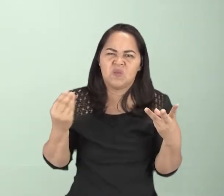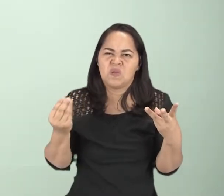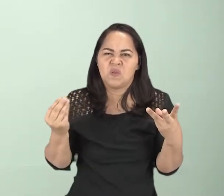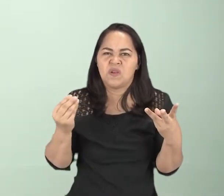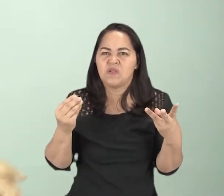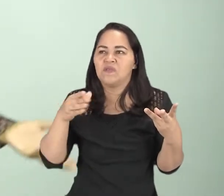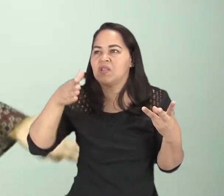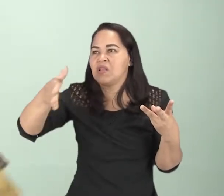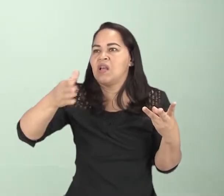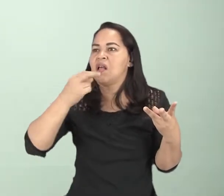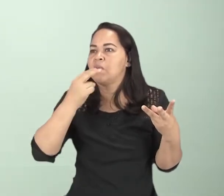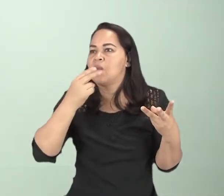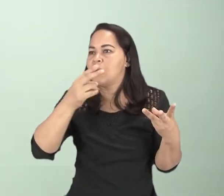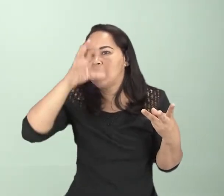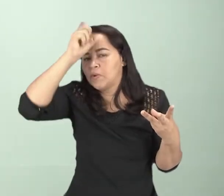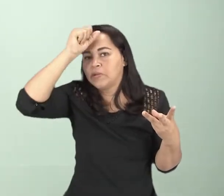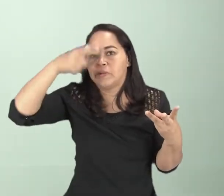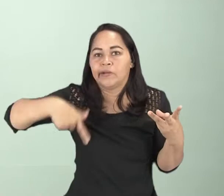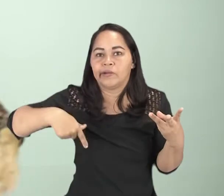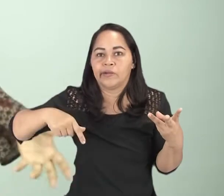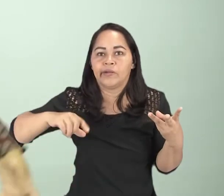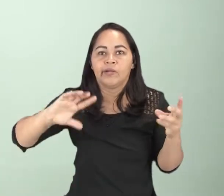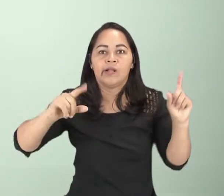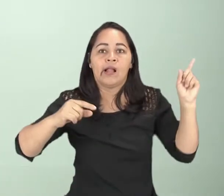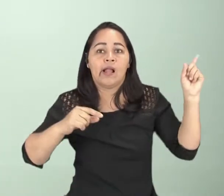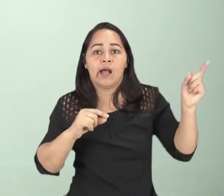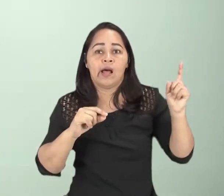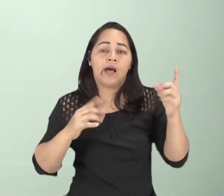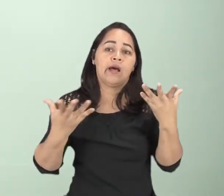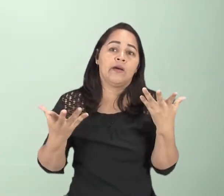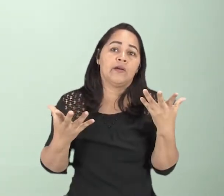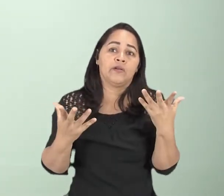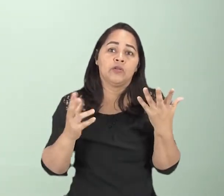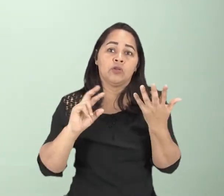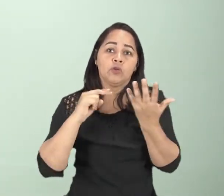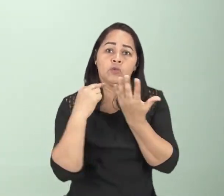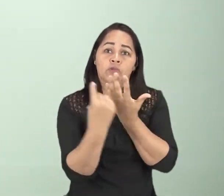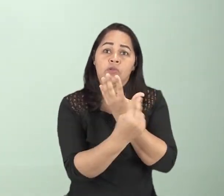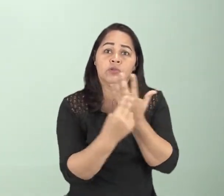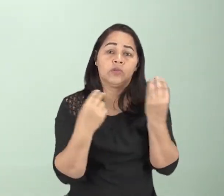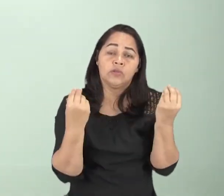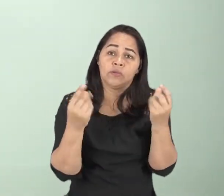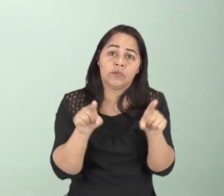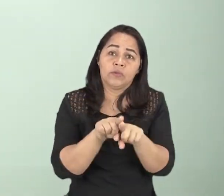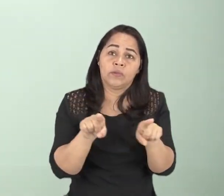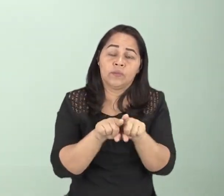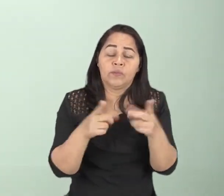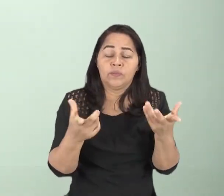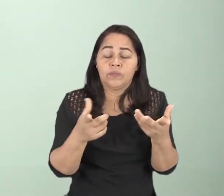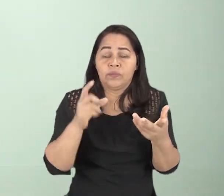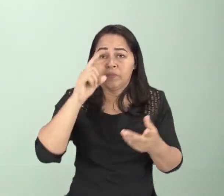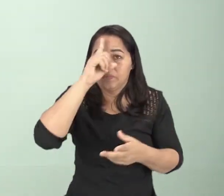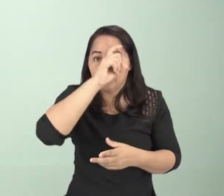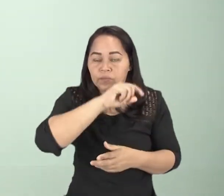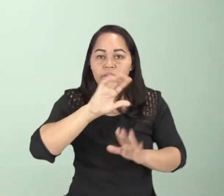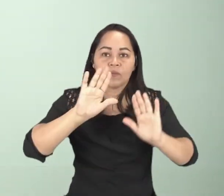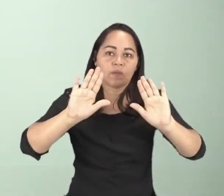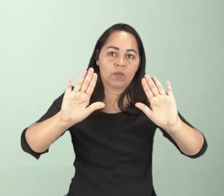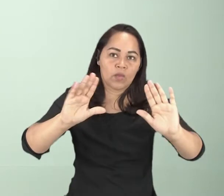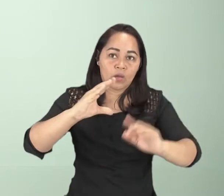pandemia como é que eu vou sair de casa para aprender um idioma? O céu está fechado e tal. Não, gente, não é assim. Vocês sabem que nós temos aplicativos onde